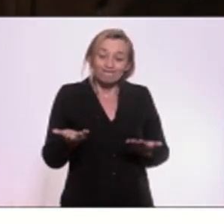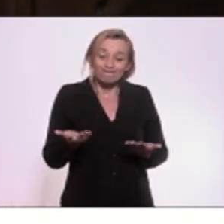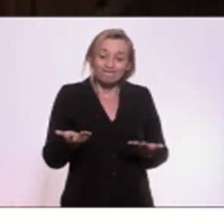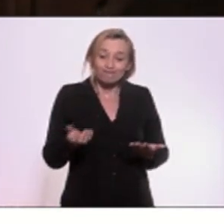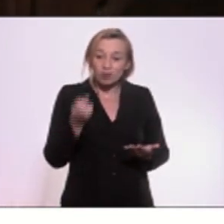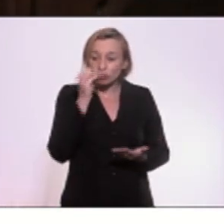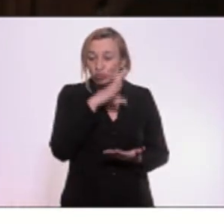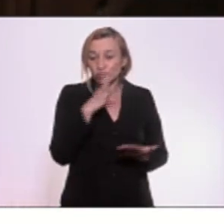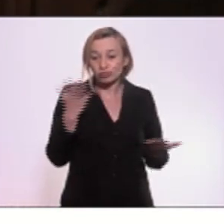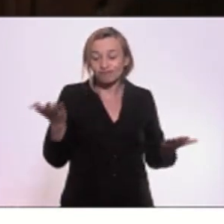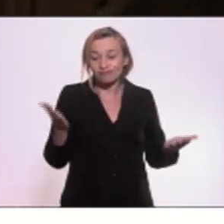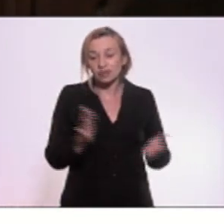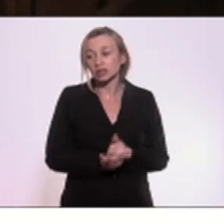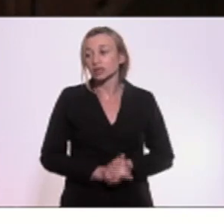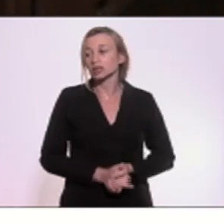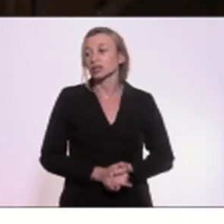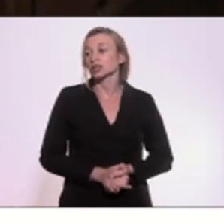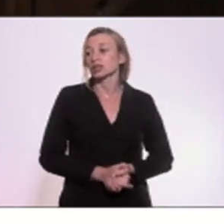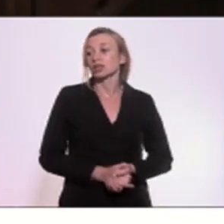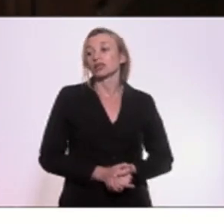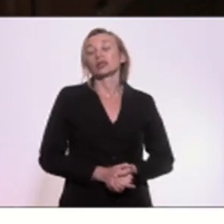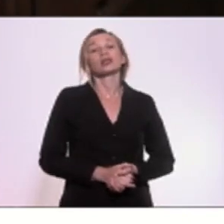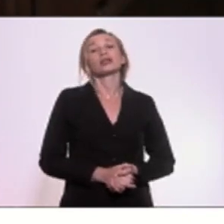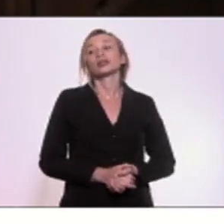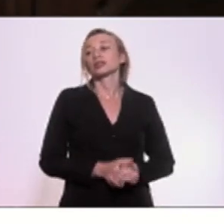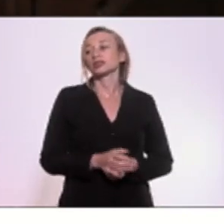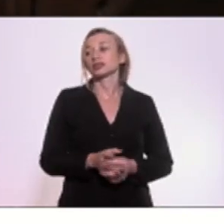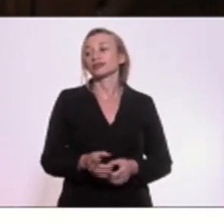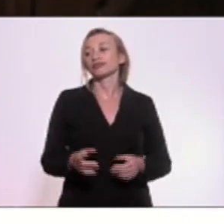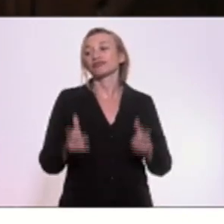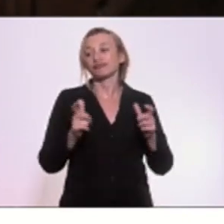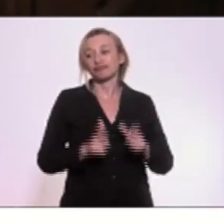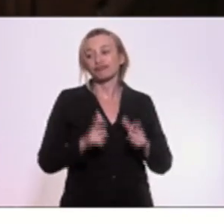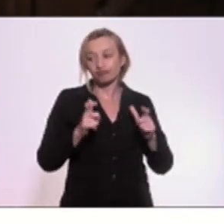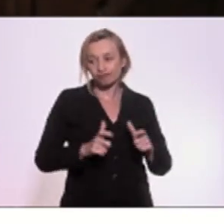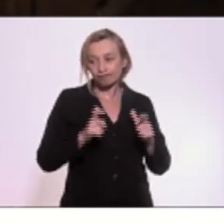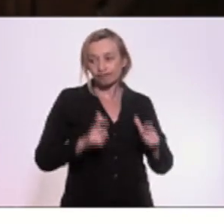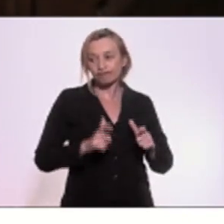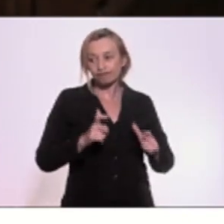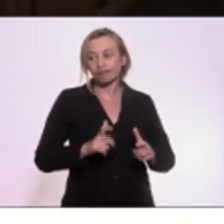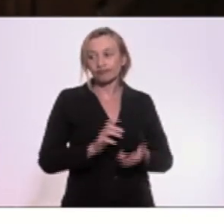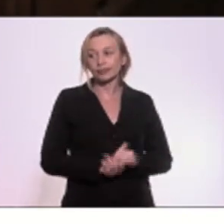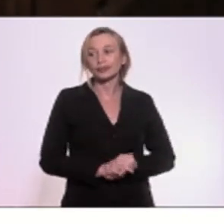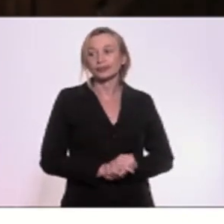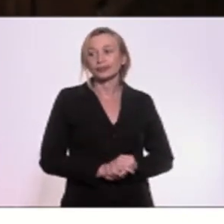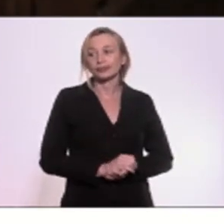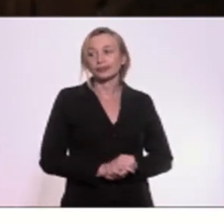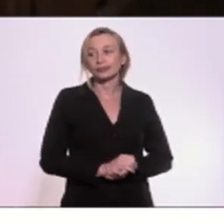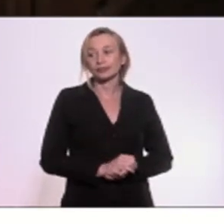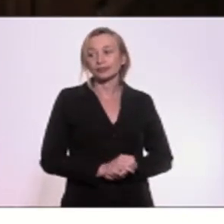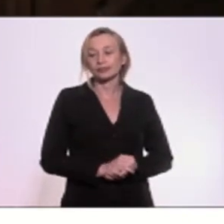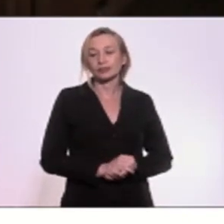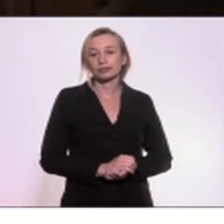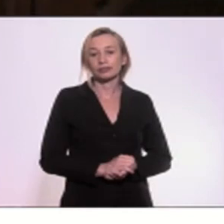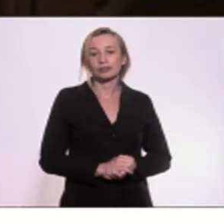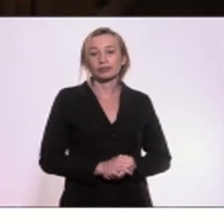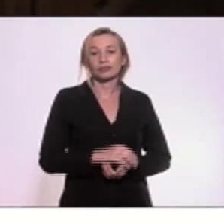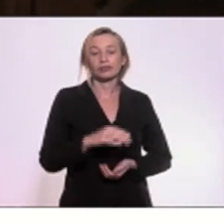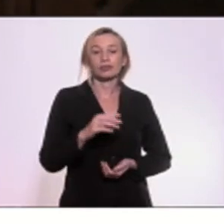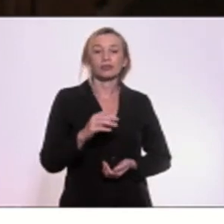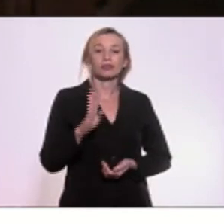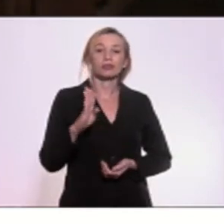absurdo. Pois bem, e aqui neste lugar, neste plenário, que hoje leva o nome de Barbosa Lima